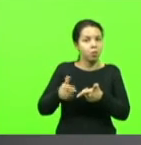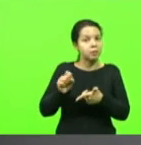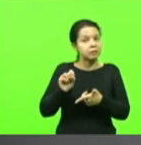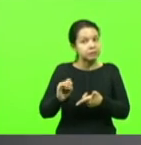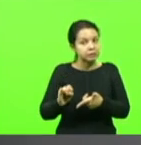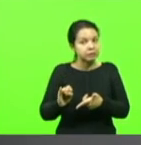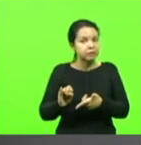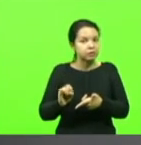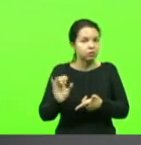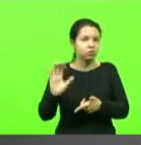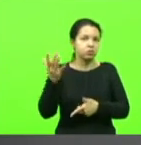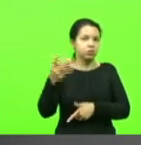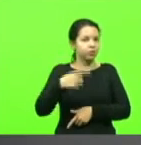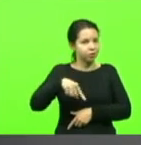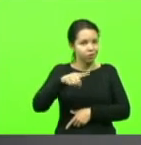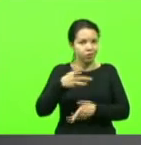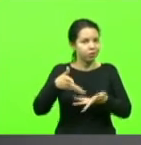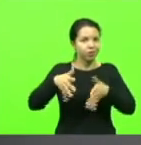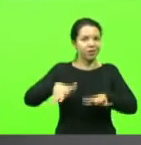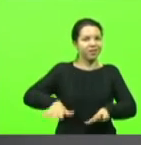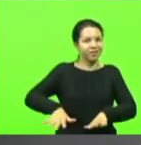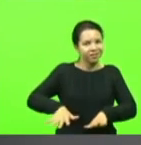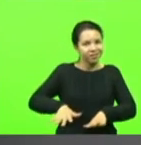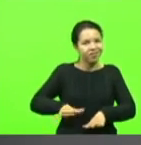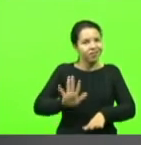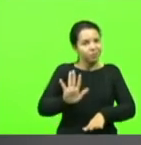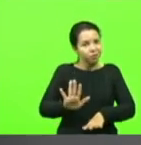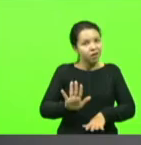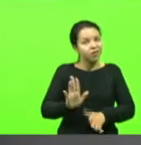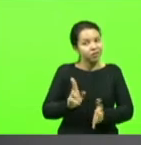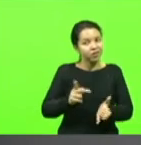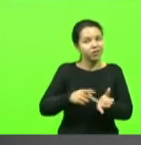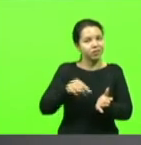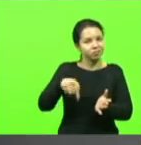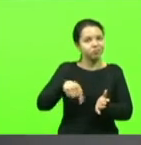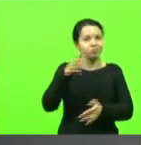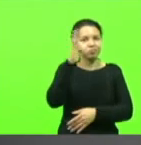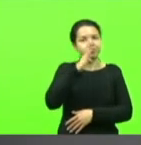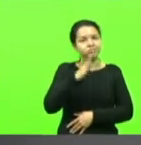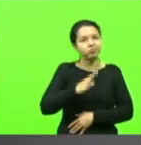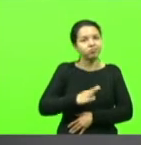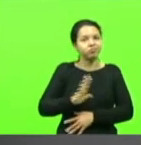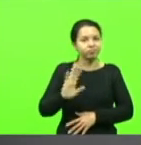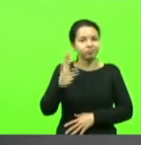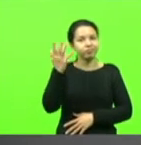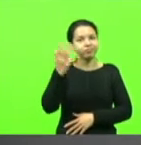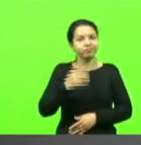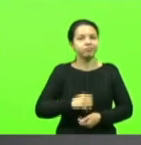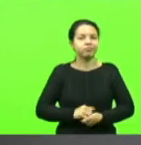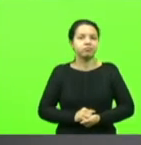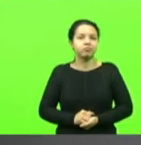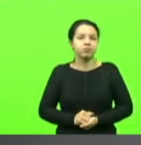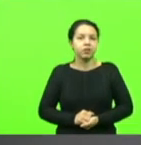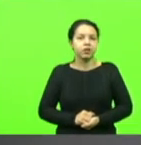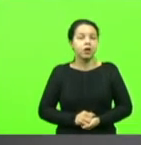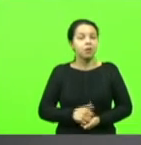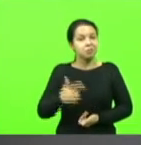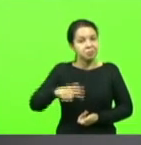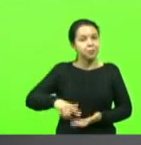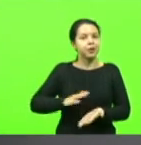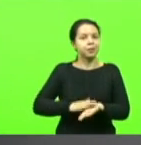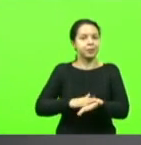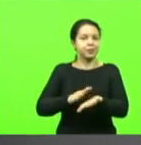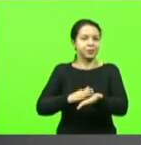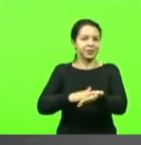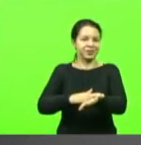acontecer a gente espera que e aconteça mais é uma realidade num país como o nosso tão mais uma vez parabéns